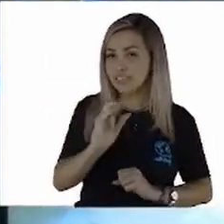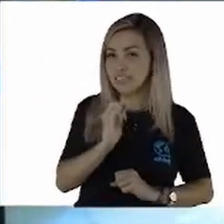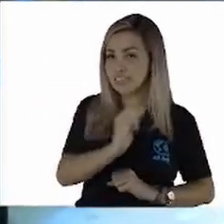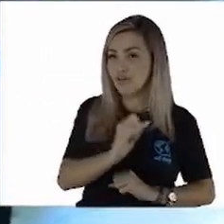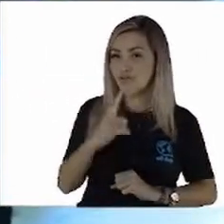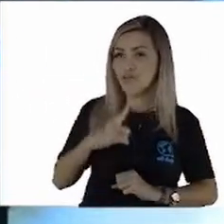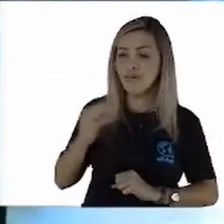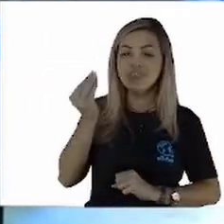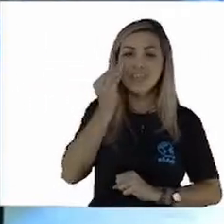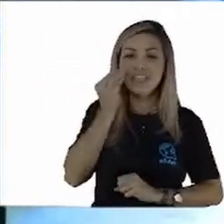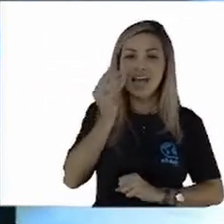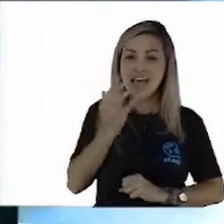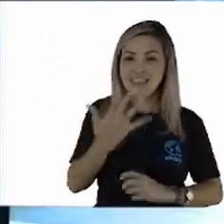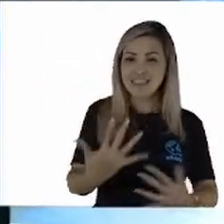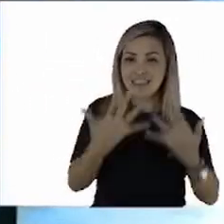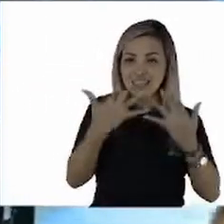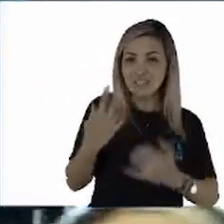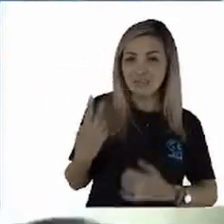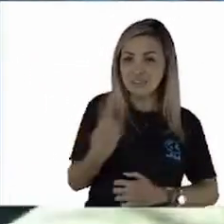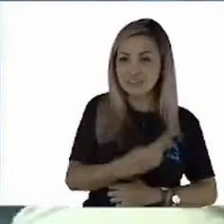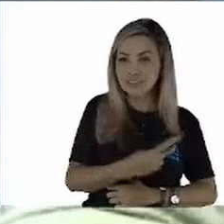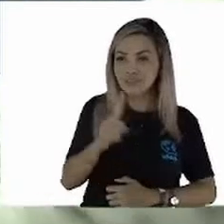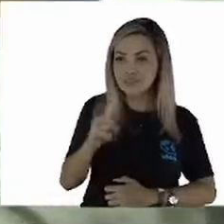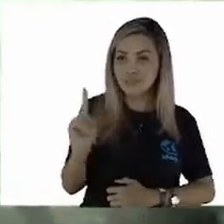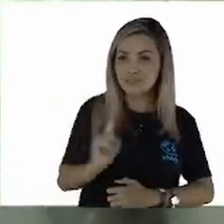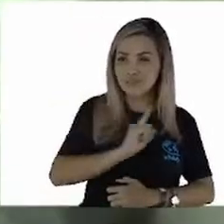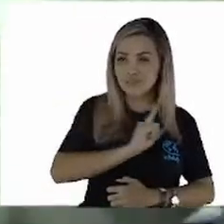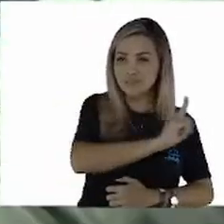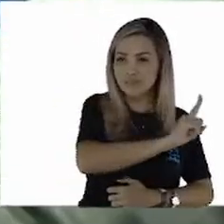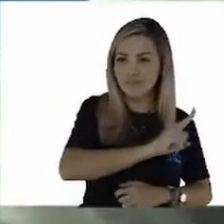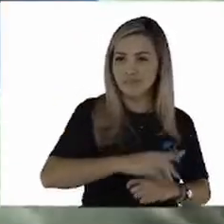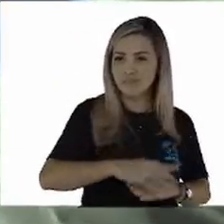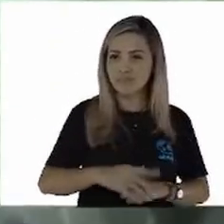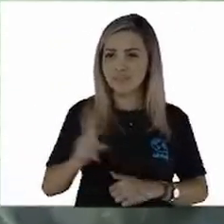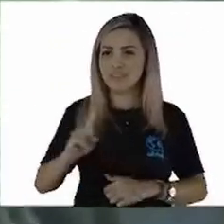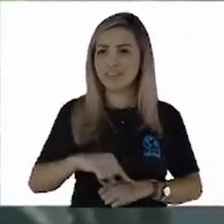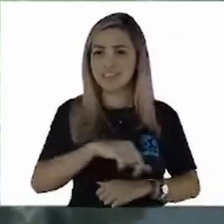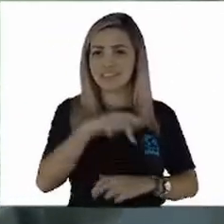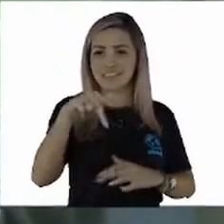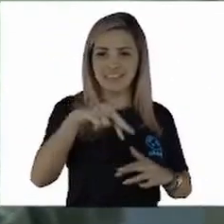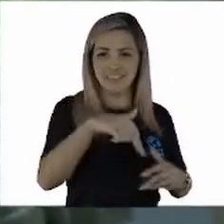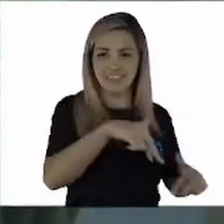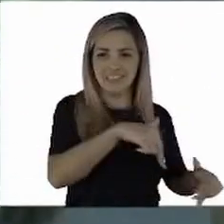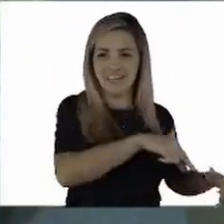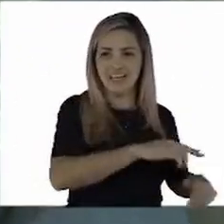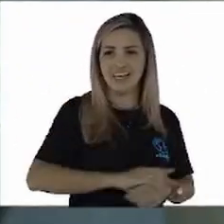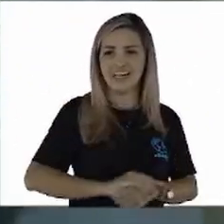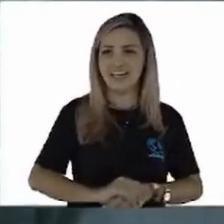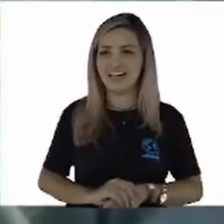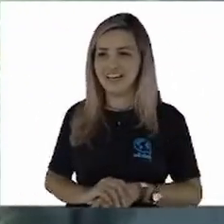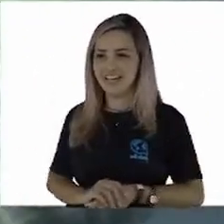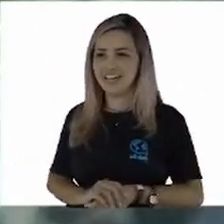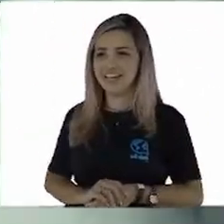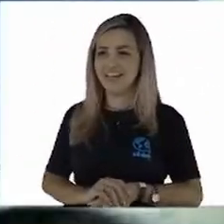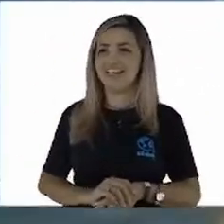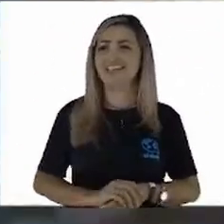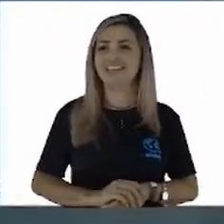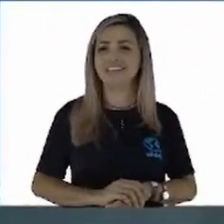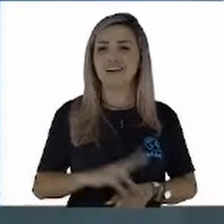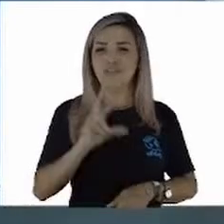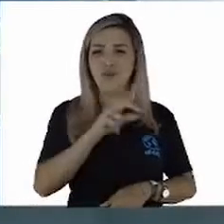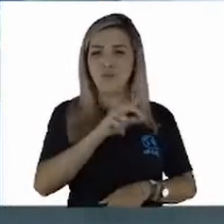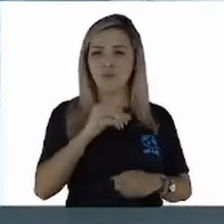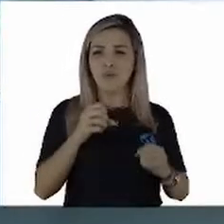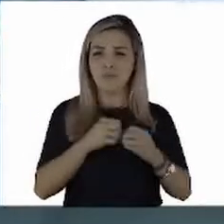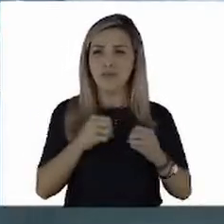ele, porque eu vou testar apenas a atenção do Vitor Hugo. Tu sai de perto de mim, tu tá muito em cima de mim. Desce esse degrau devagar e tem uma escada atrás de você. Tô te